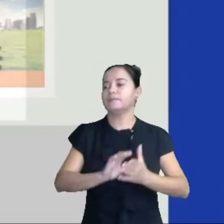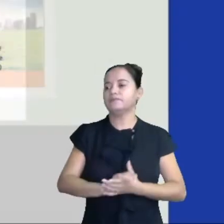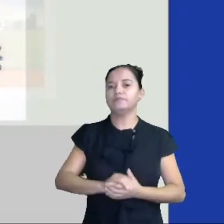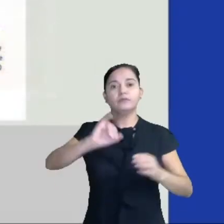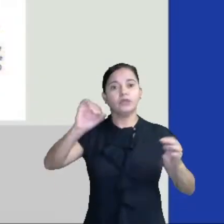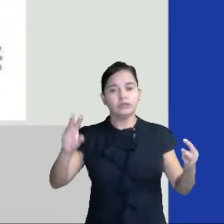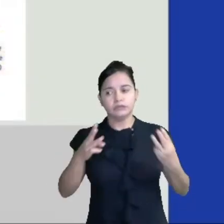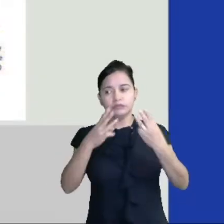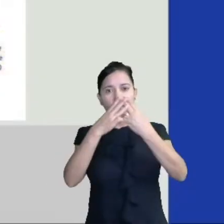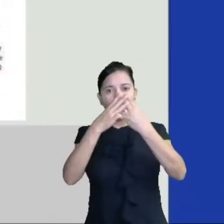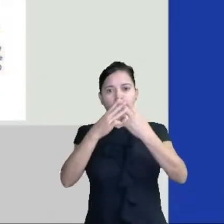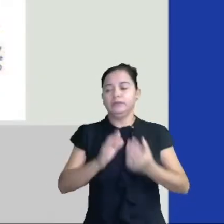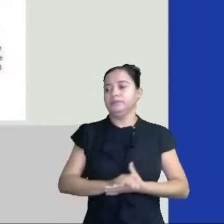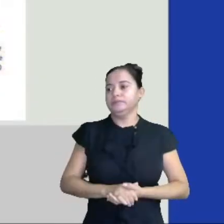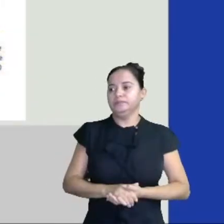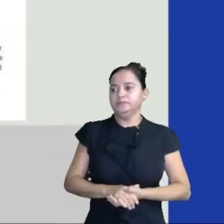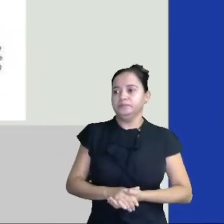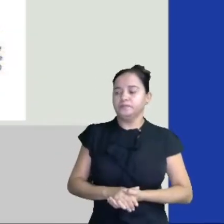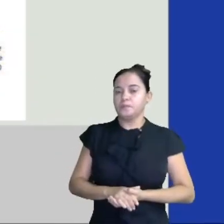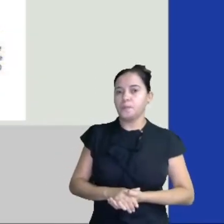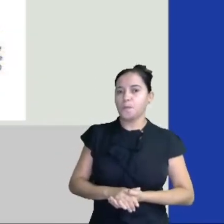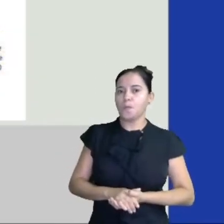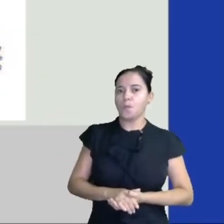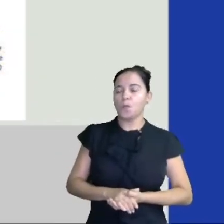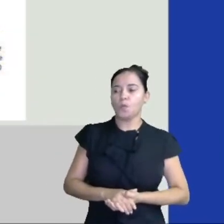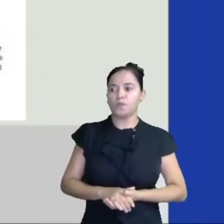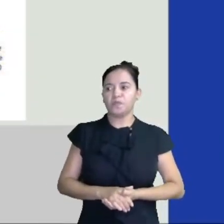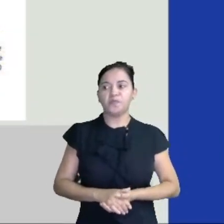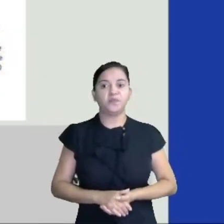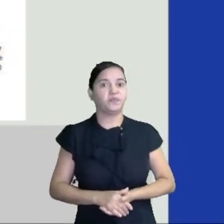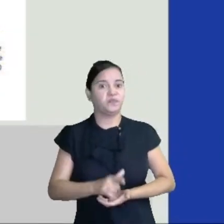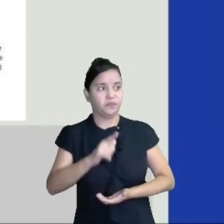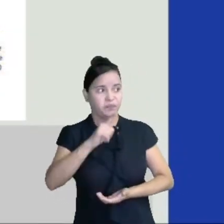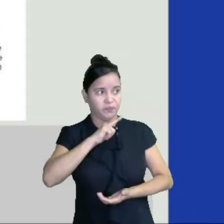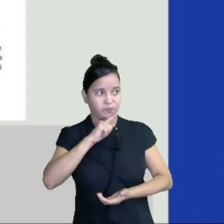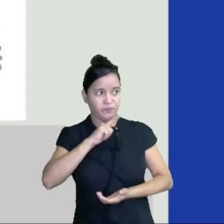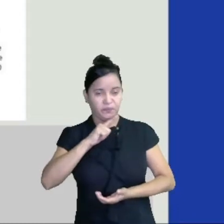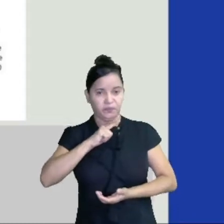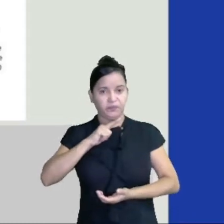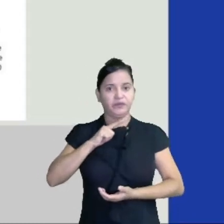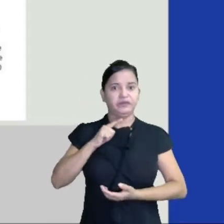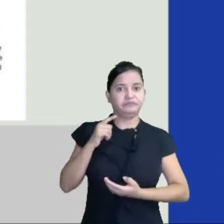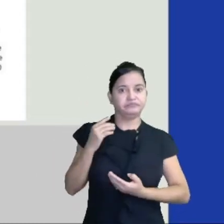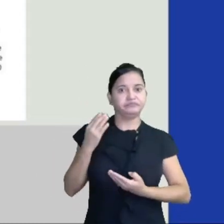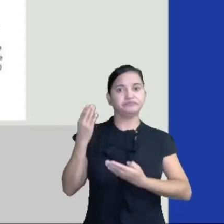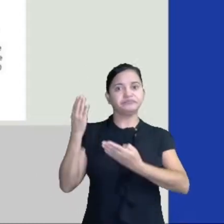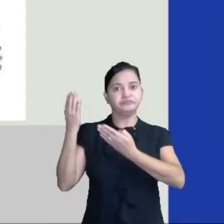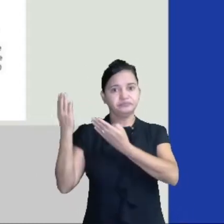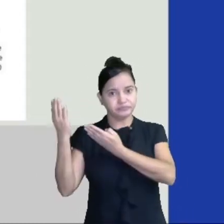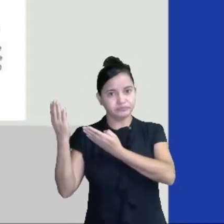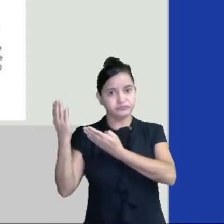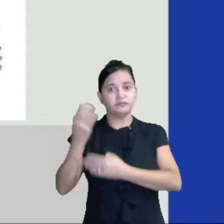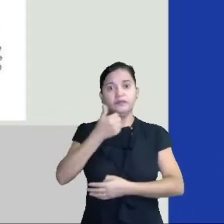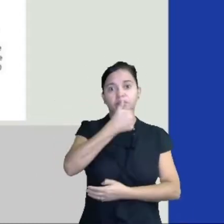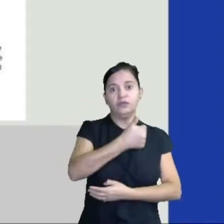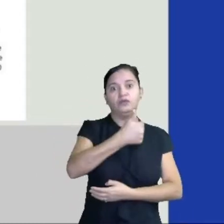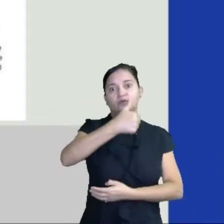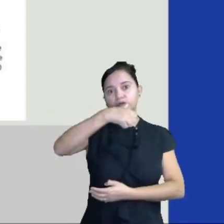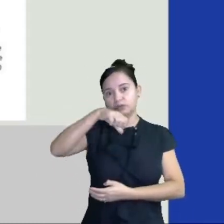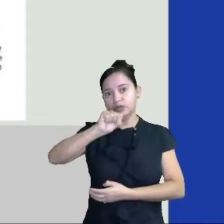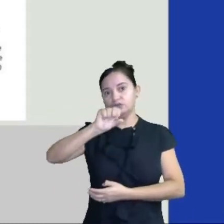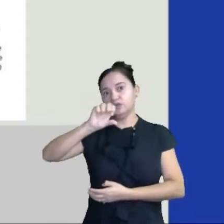próximo slide. E aí, ó, só para vocês terem uma ideia, isso aqui são 2 gráficos que mostram um levantamento que foi feito em 1888,